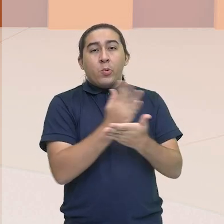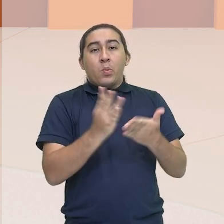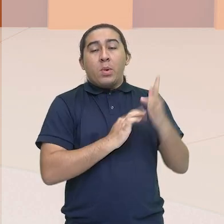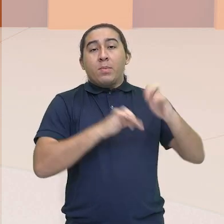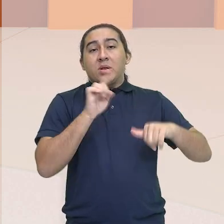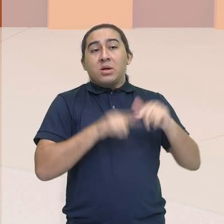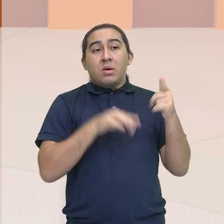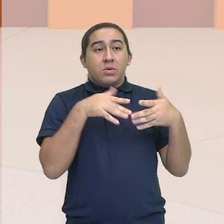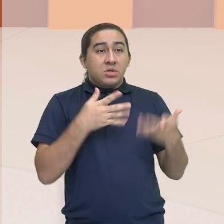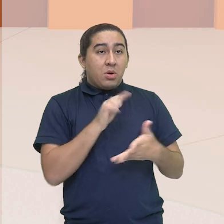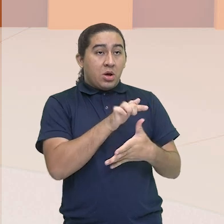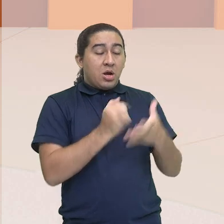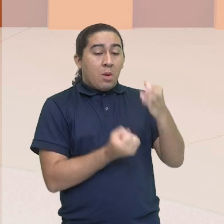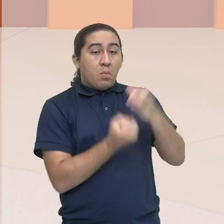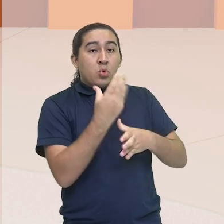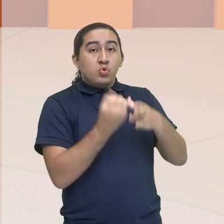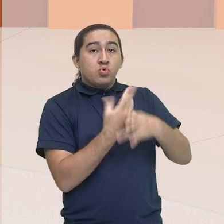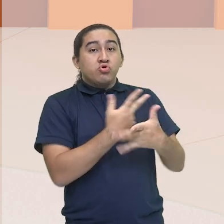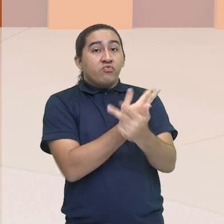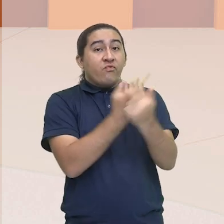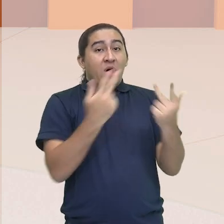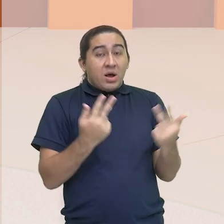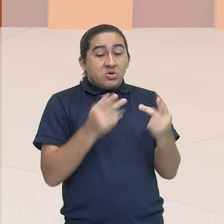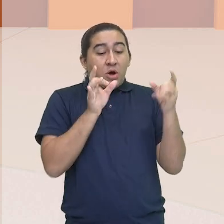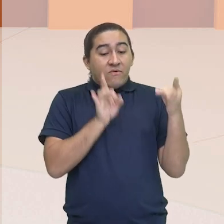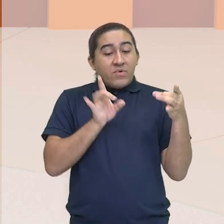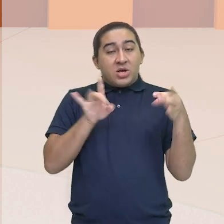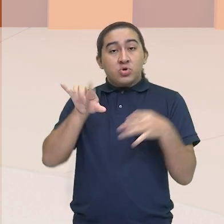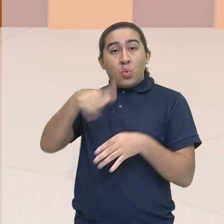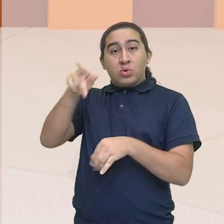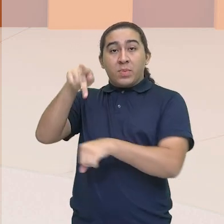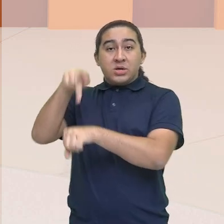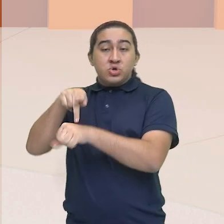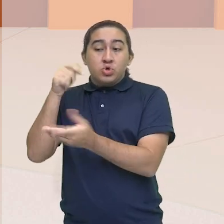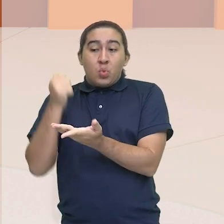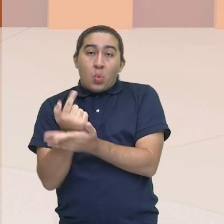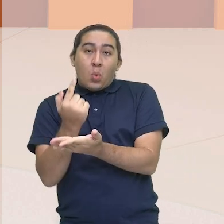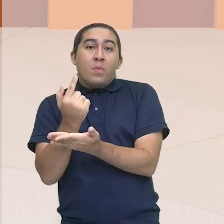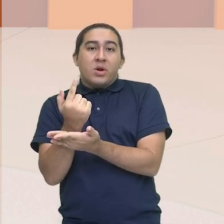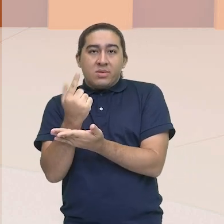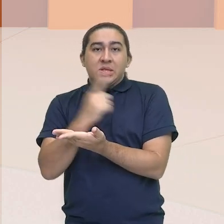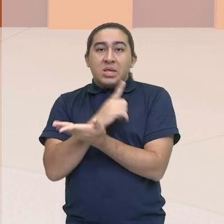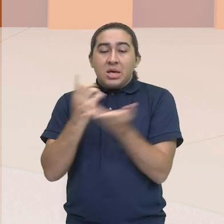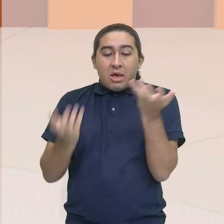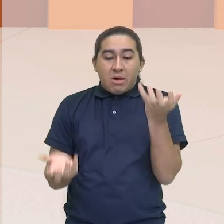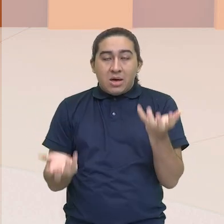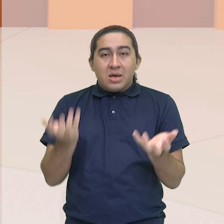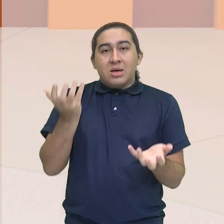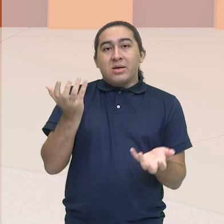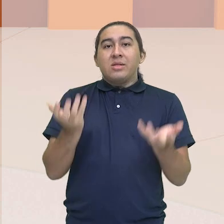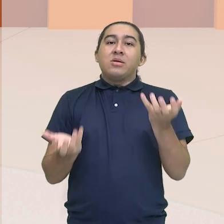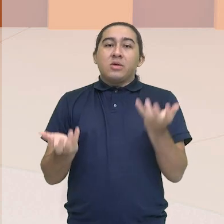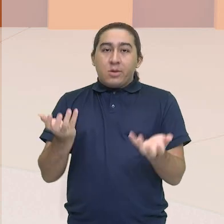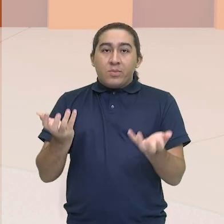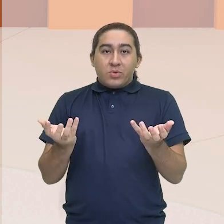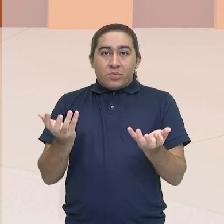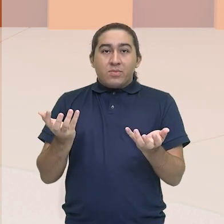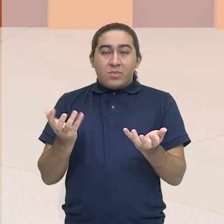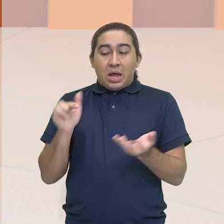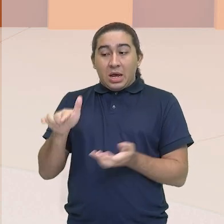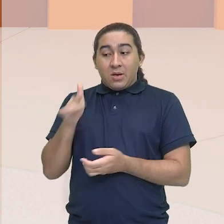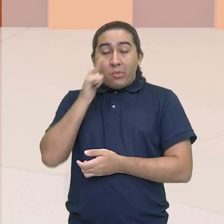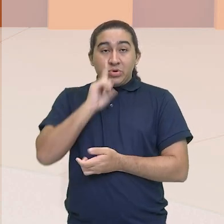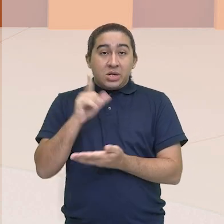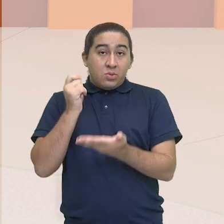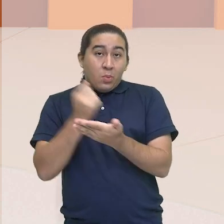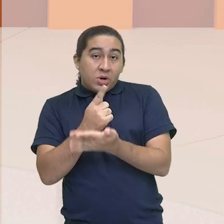então ela produz muito para vender para fora, para outros países e equilibrar essas situações ali de compra e